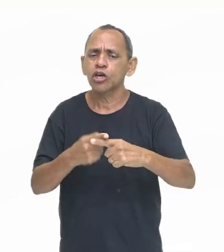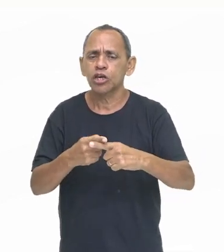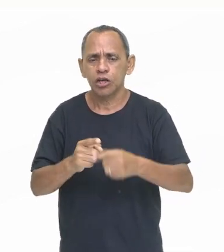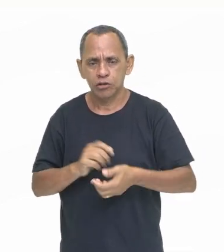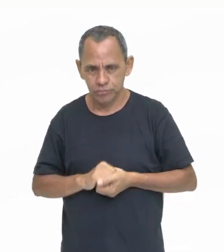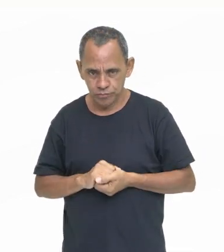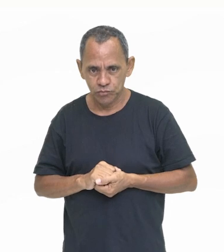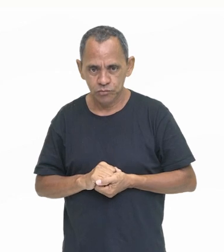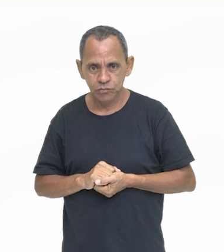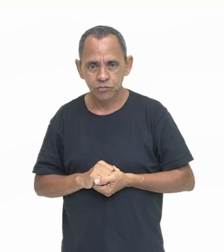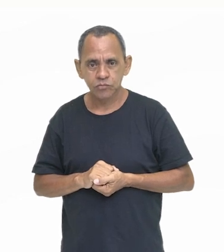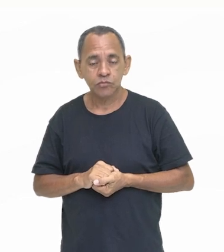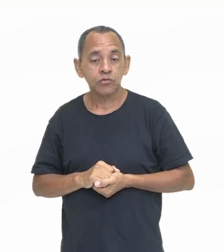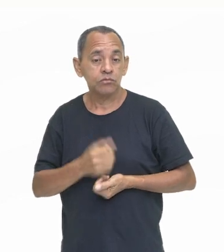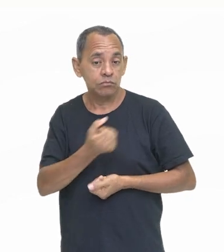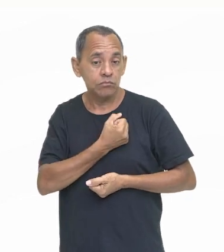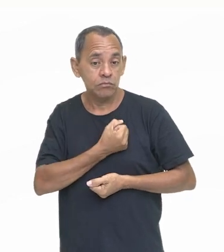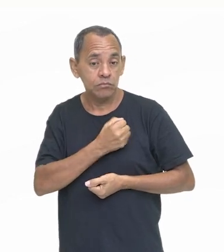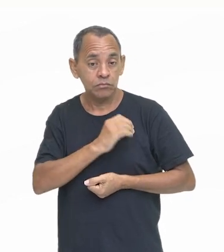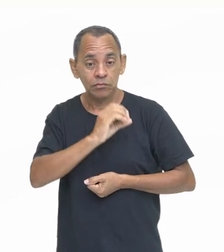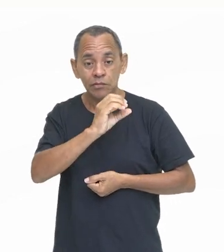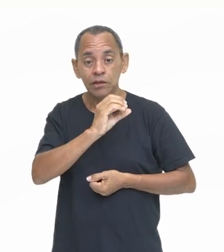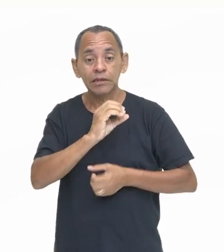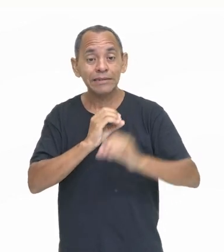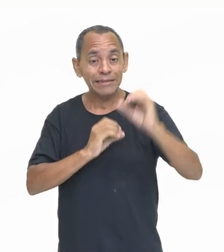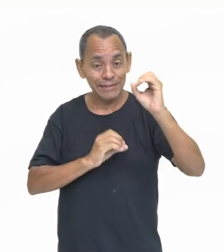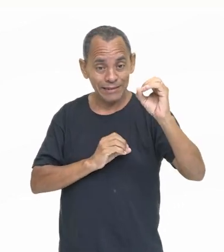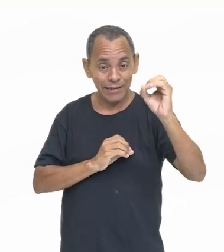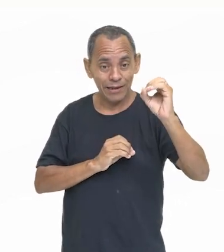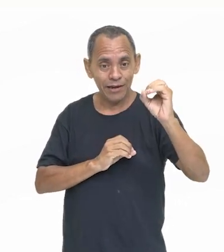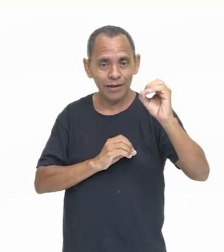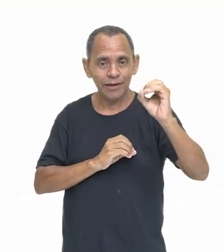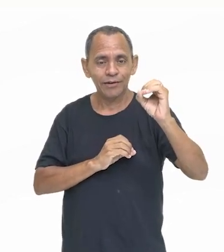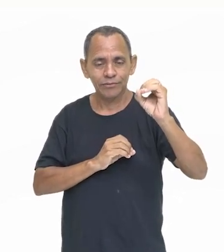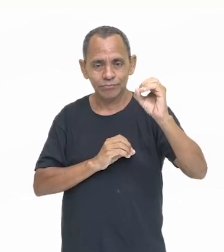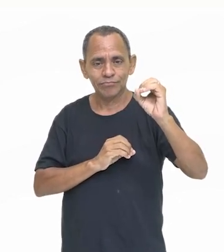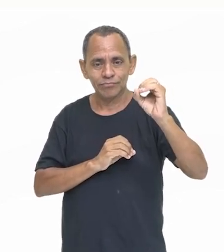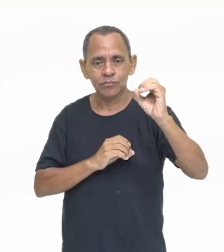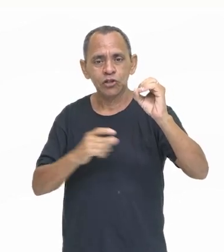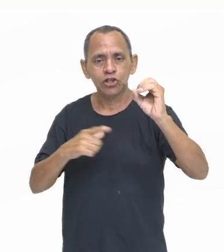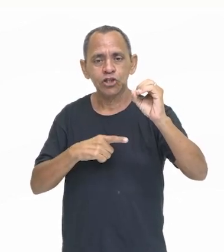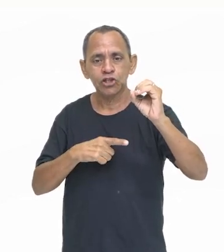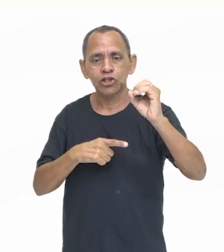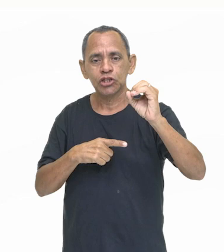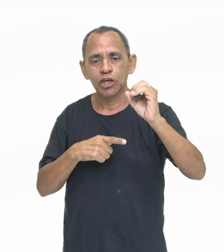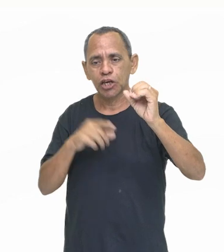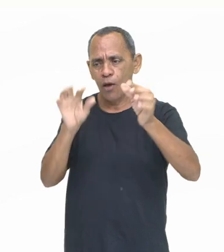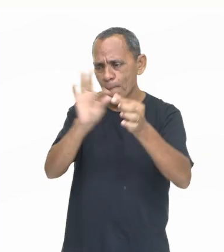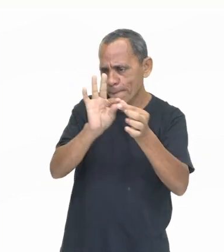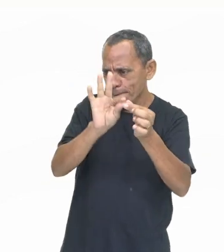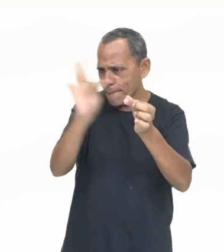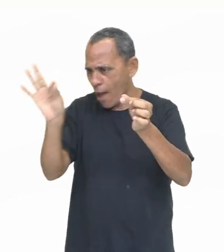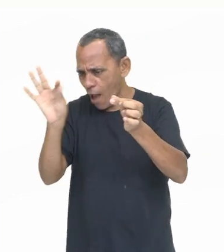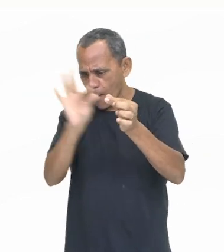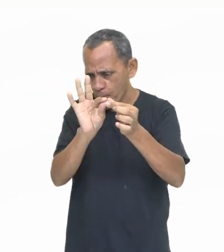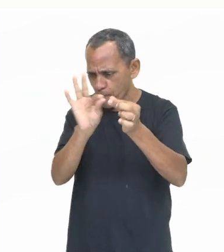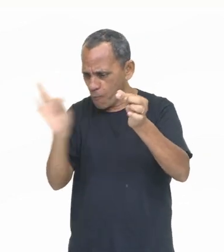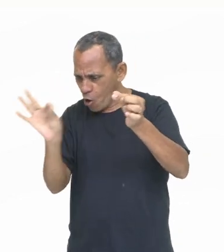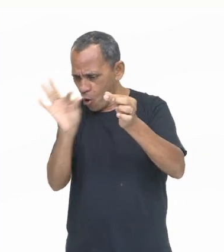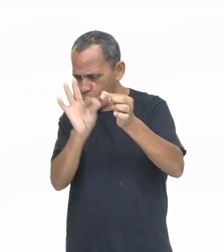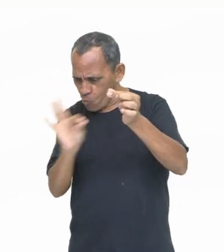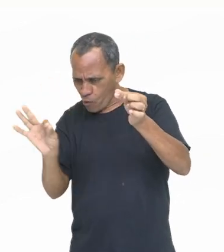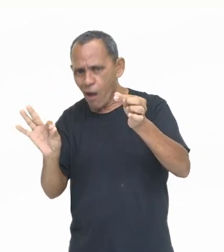0 do conjunto A possui 3 flechas, ó. Ele possui